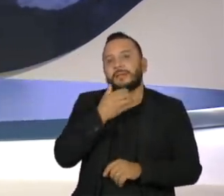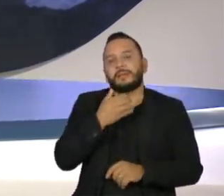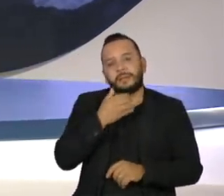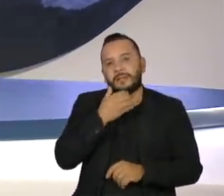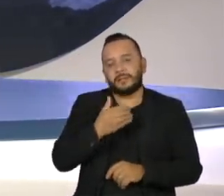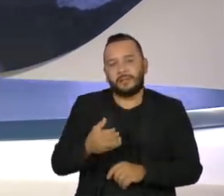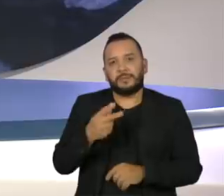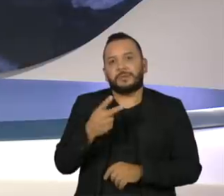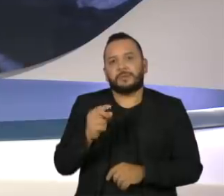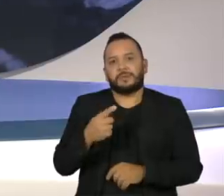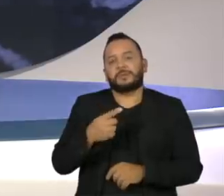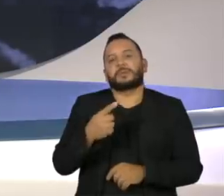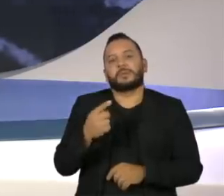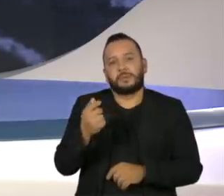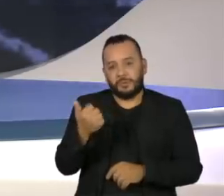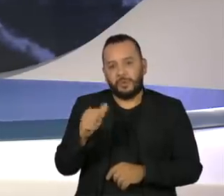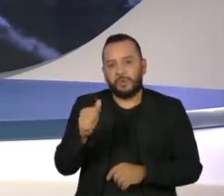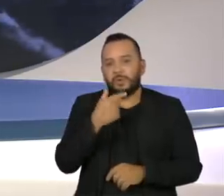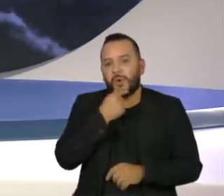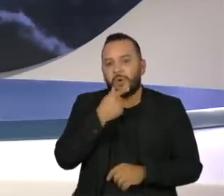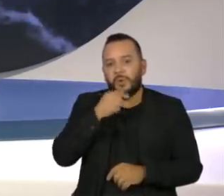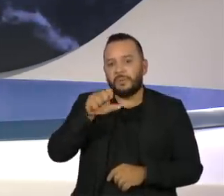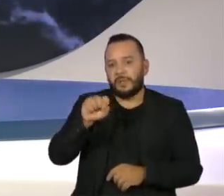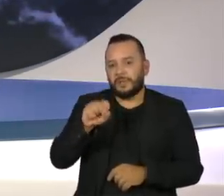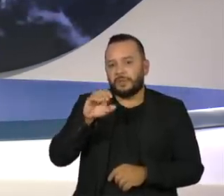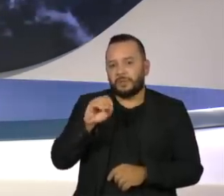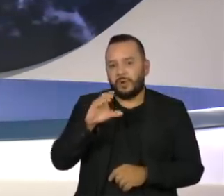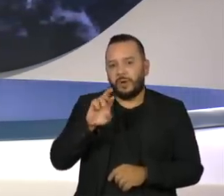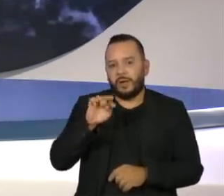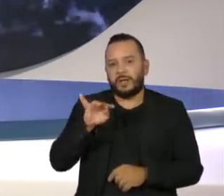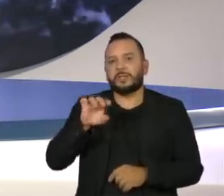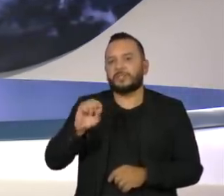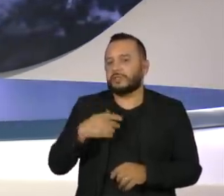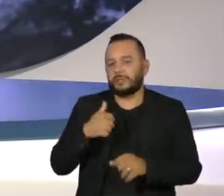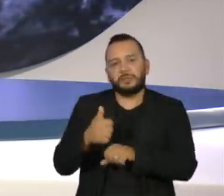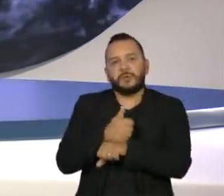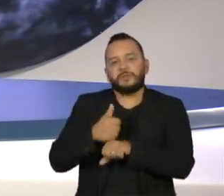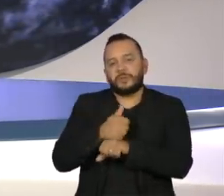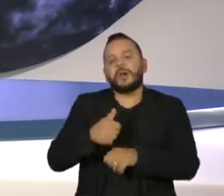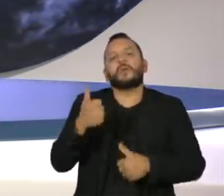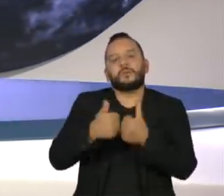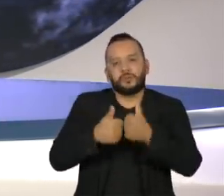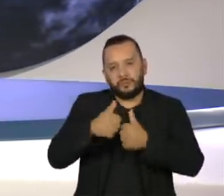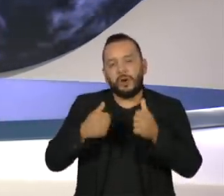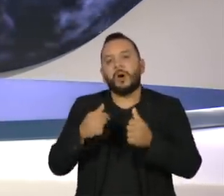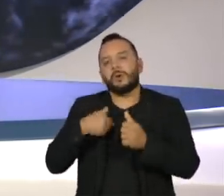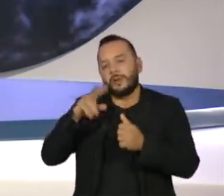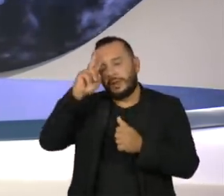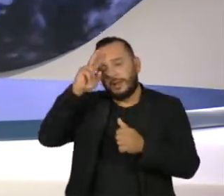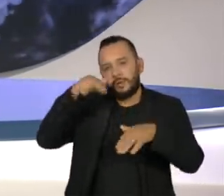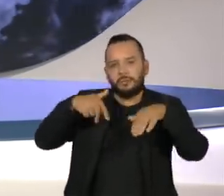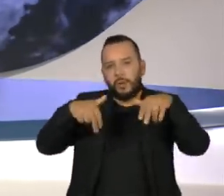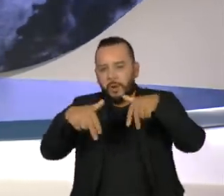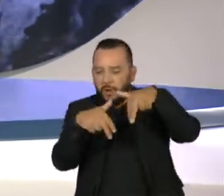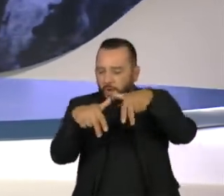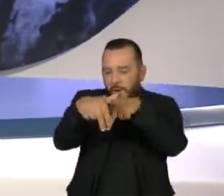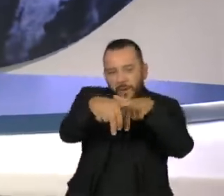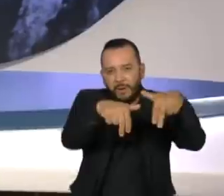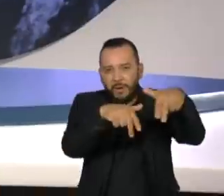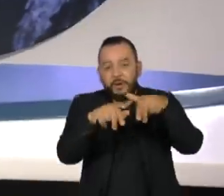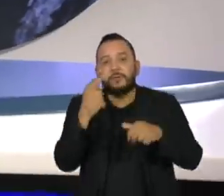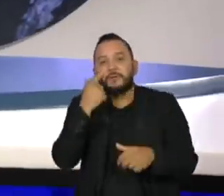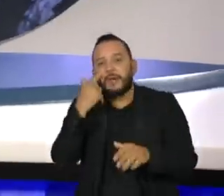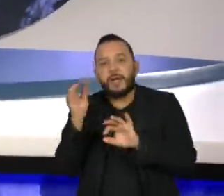o doutor Sócrates nos deixou. Ficaram a memória e as lições dos dribles e da utopia. Fique com os lances